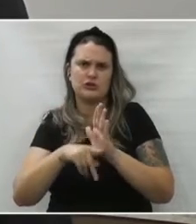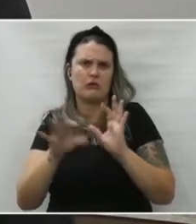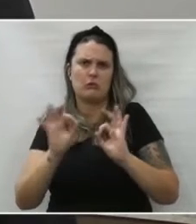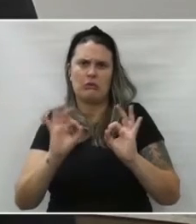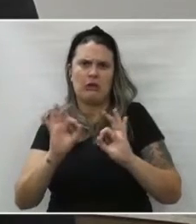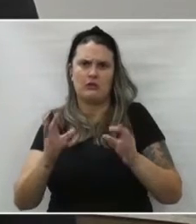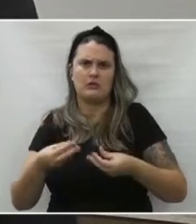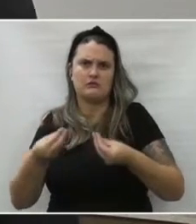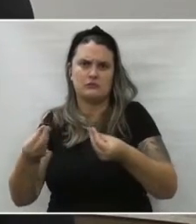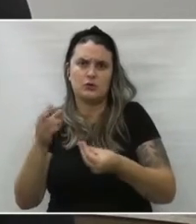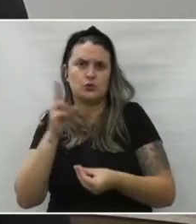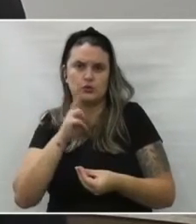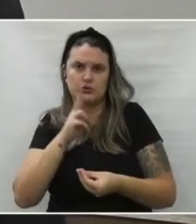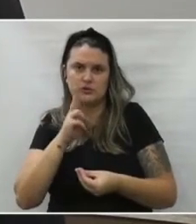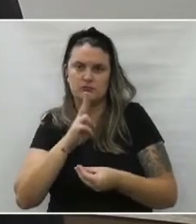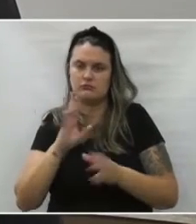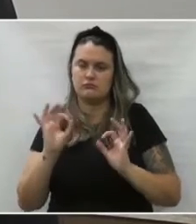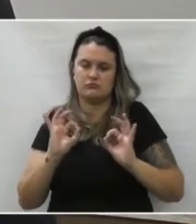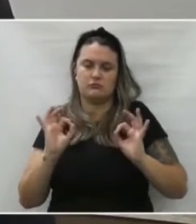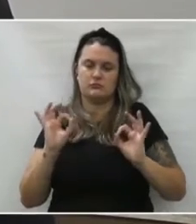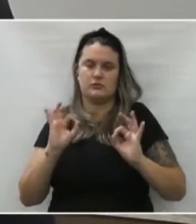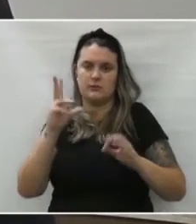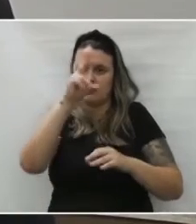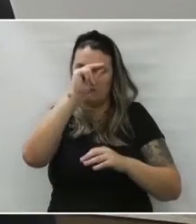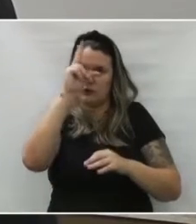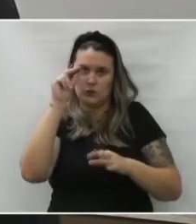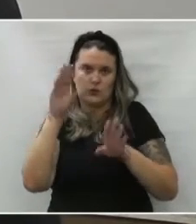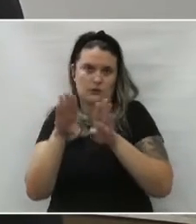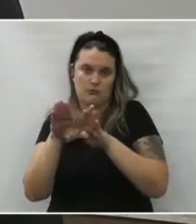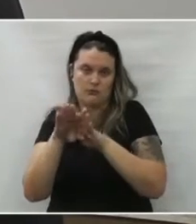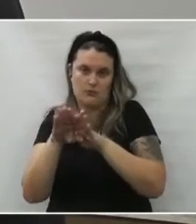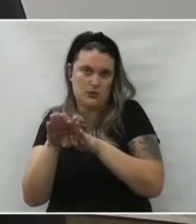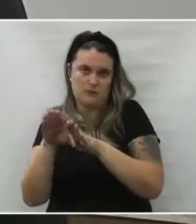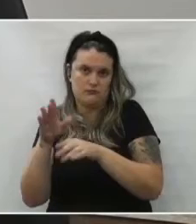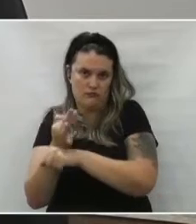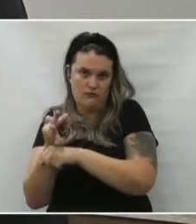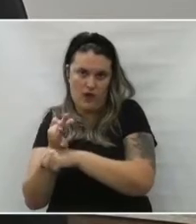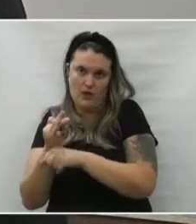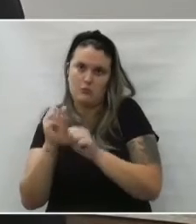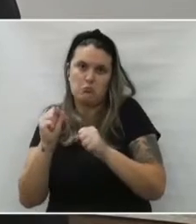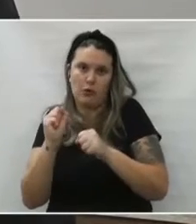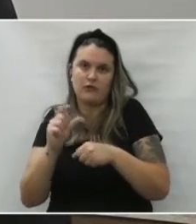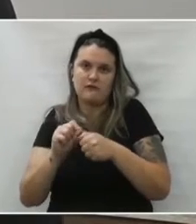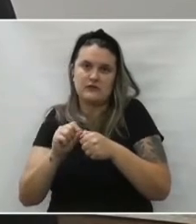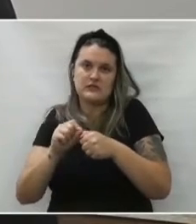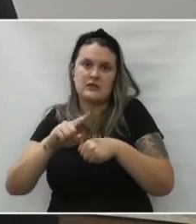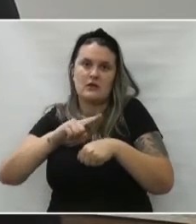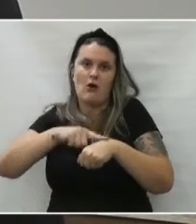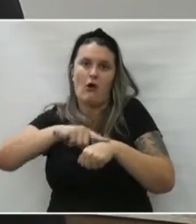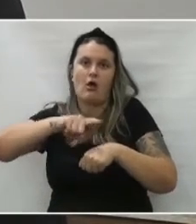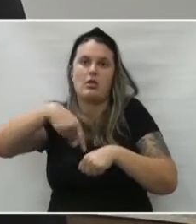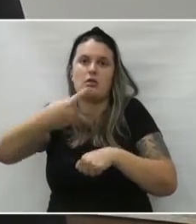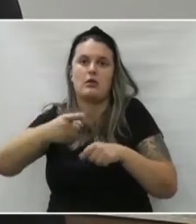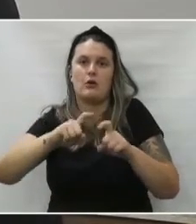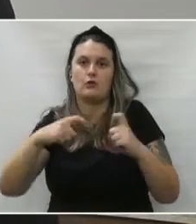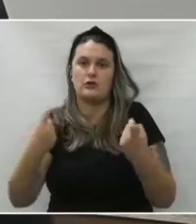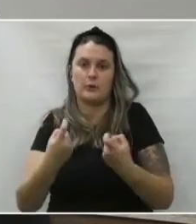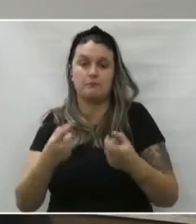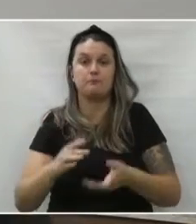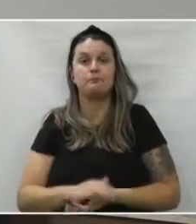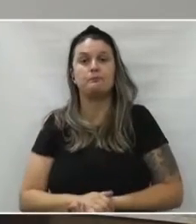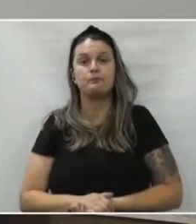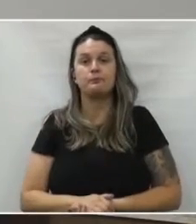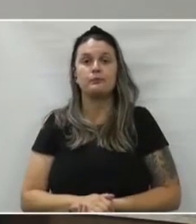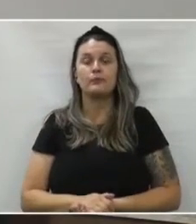encaminhado de maneira urgente pelo Executivo, porque poderíamos ter feito qualquer extraordinária a qualquer momento, né? Certo.